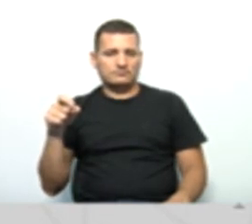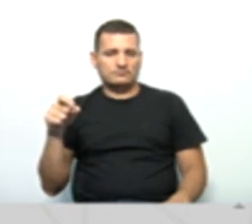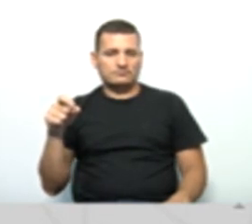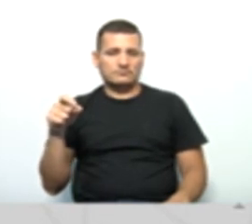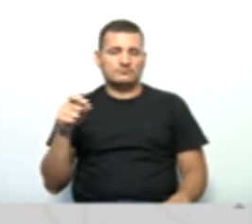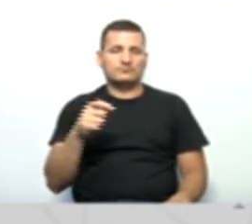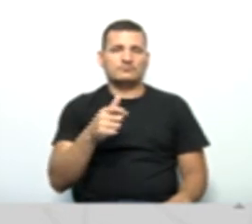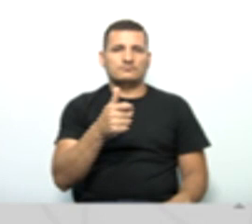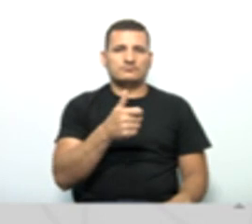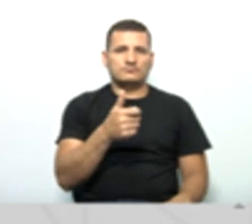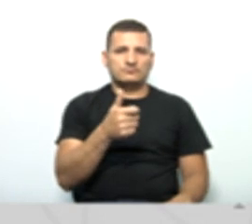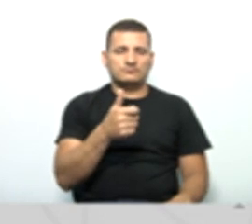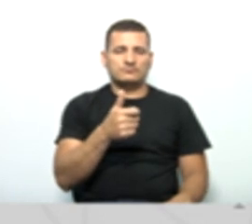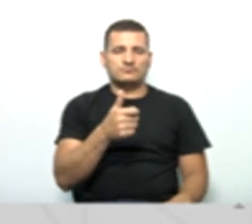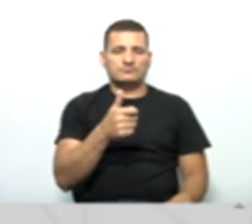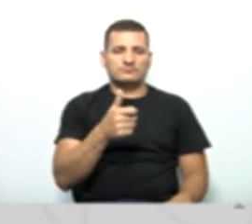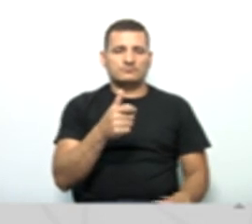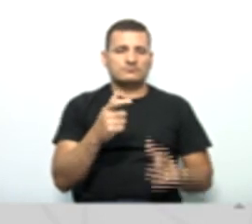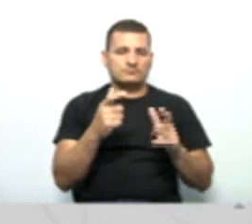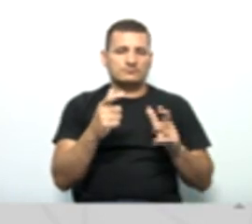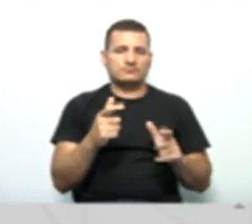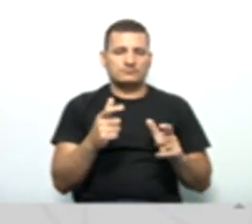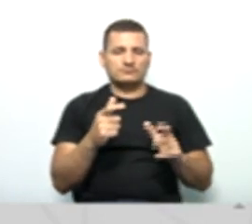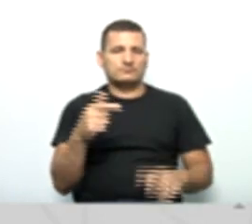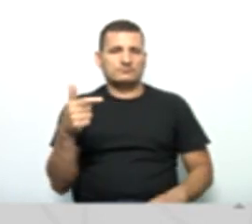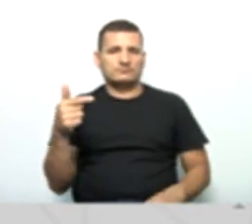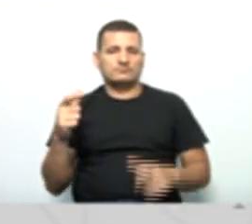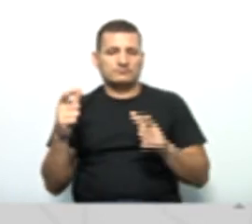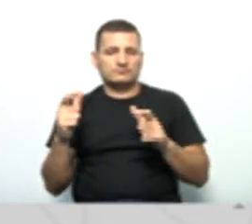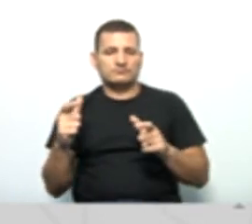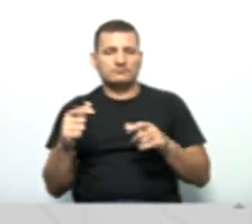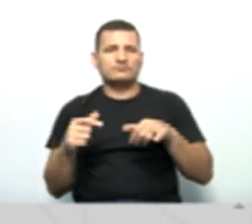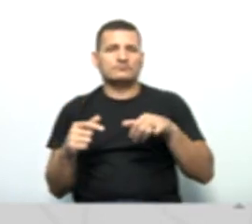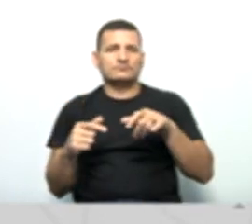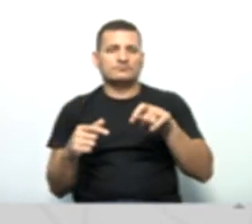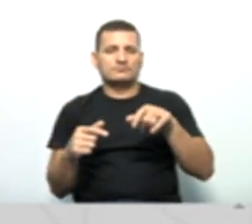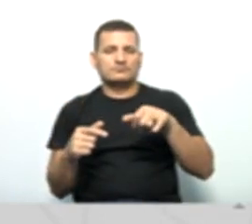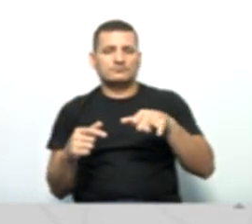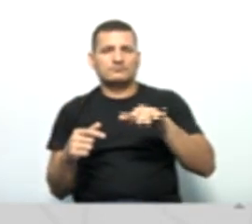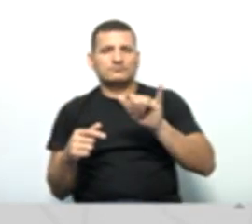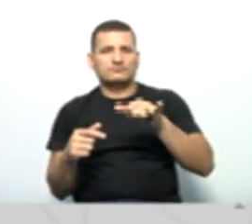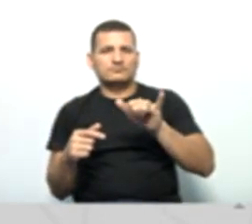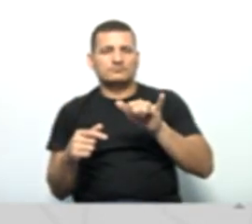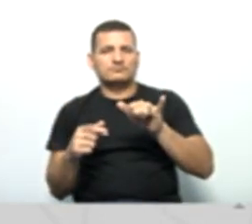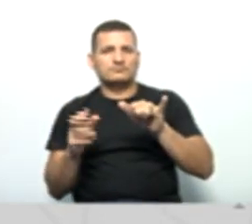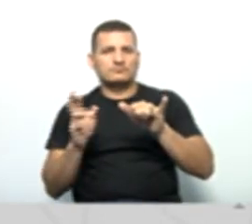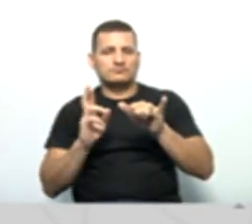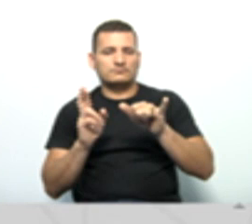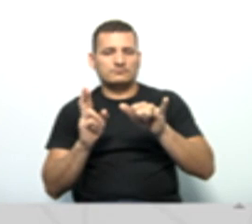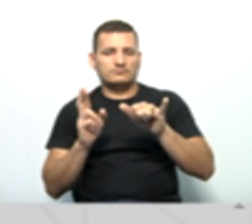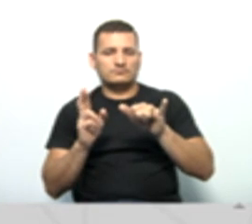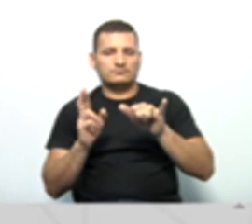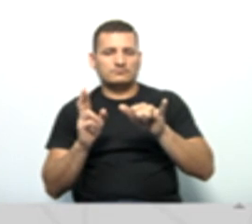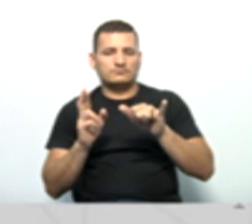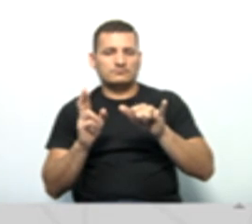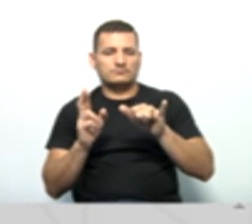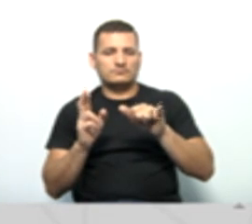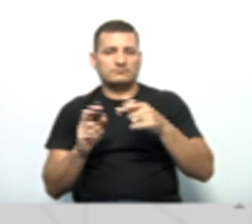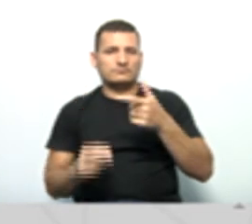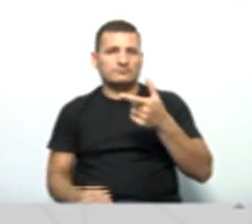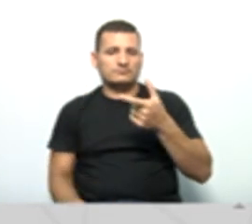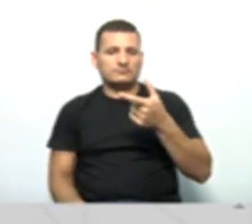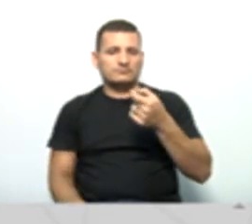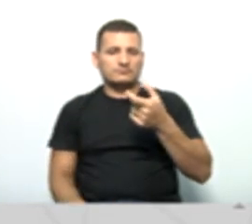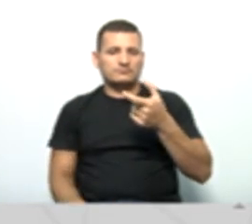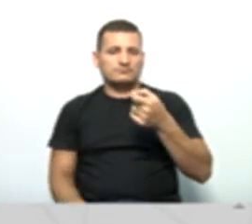primeira posição, aqui a segunda posição. Então ele vai verificar aqui, o x. Quem é o x? O x, quer dizer, quem é o y? O y é o 20, né, que